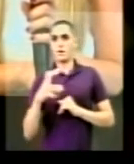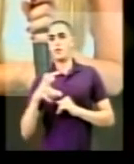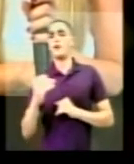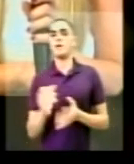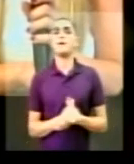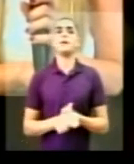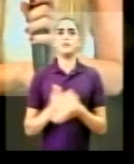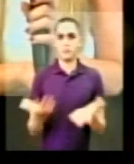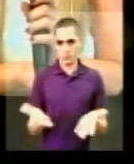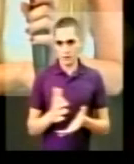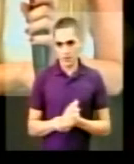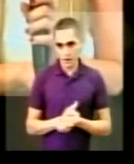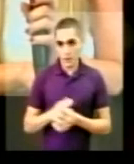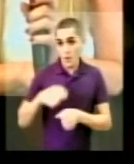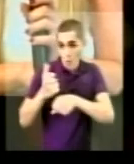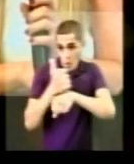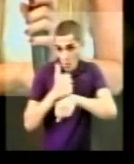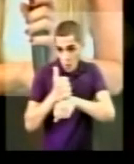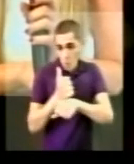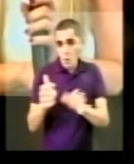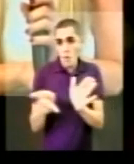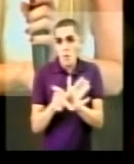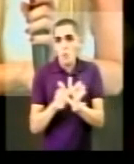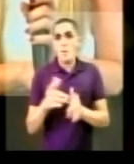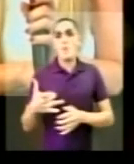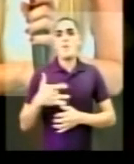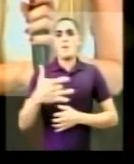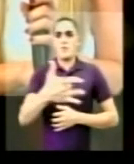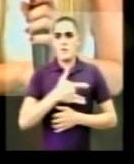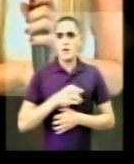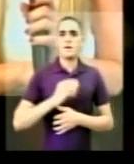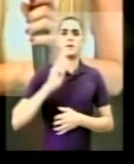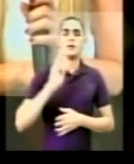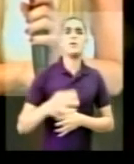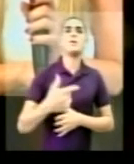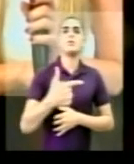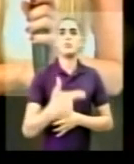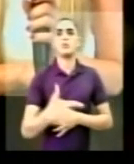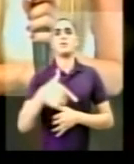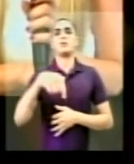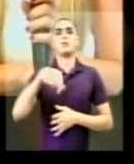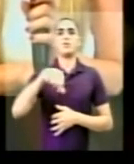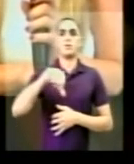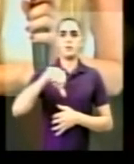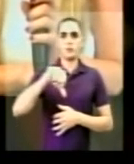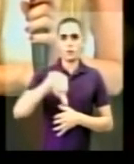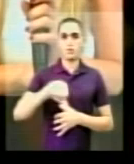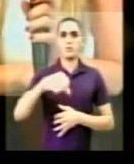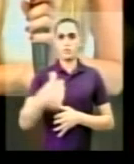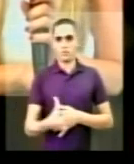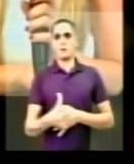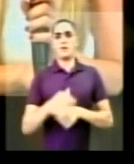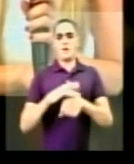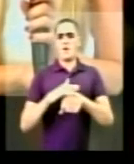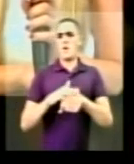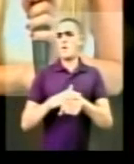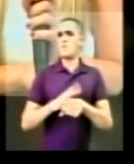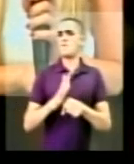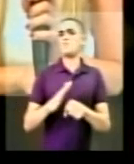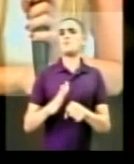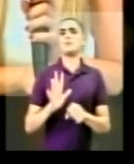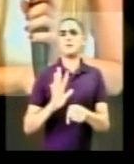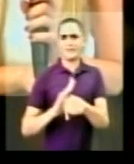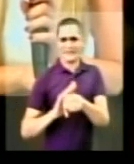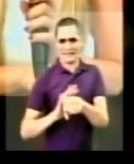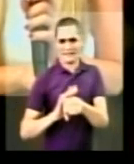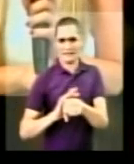3.296 profissionais acometidos da doença confirmadamente. Ou seja, esses profissionais tiveram